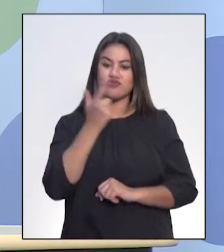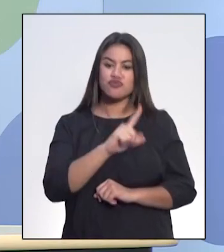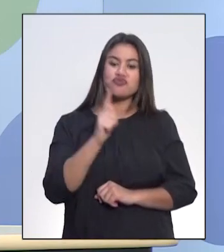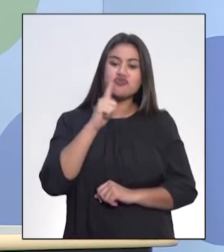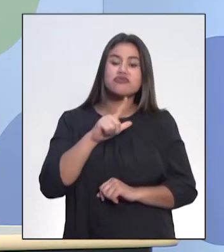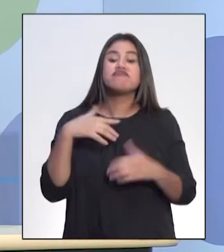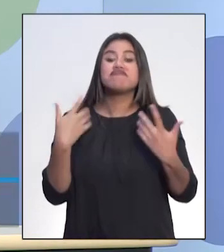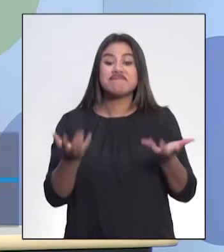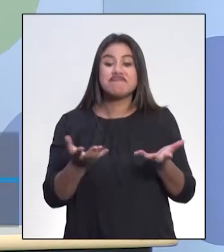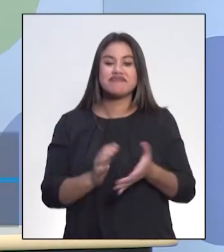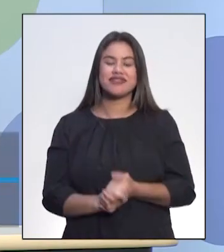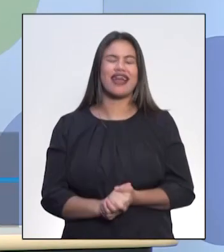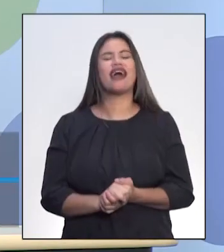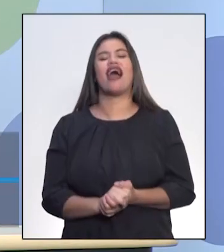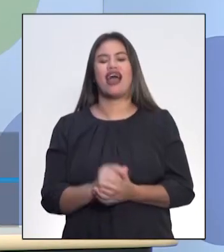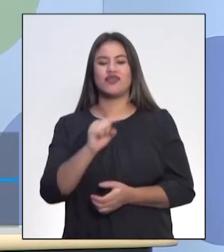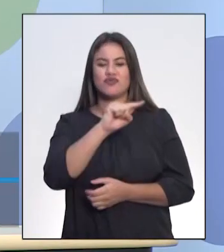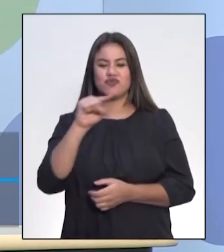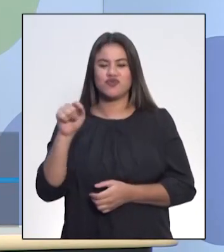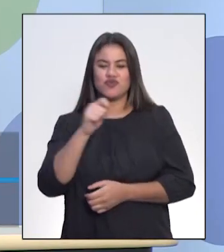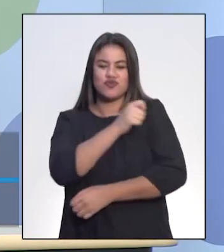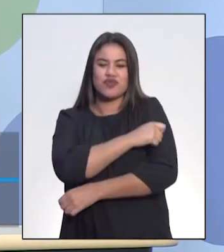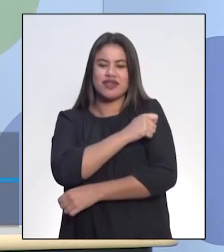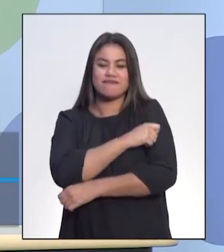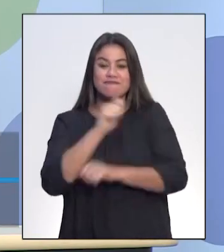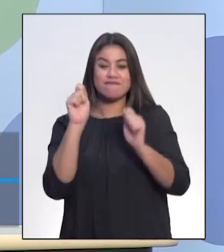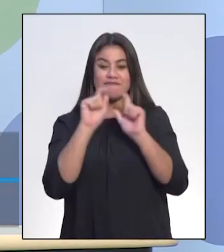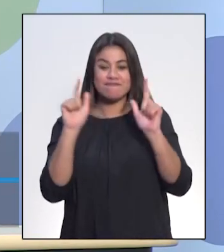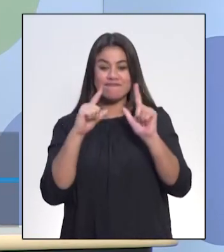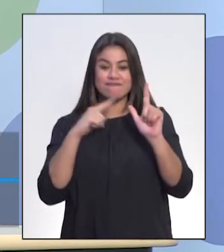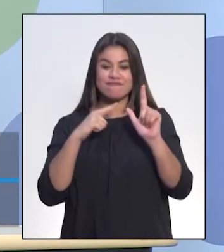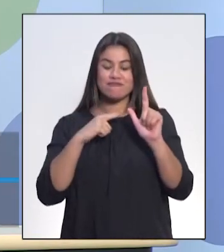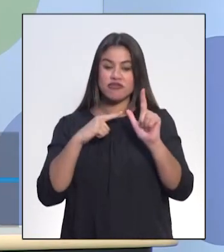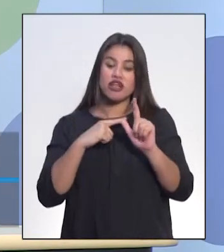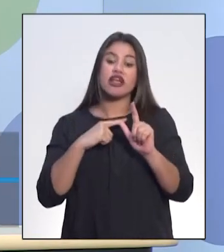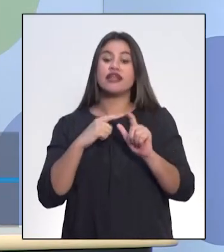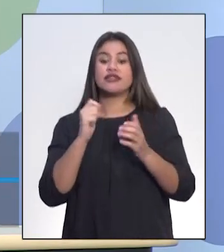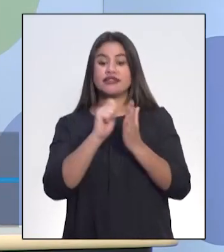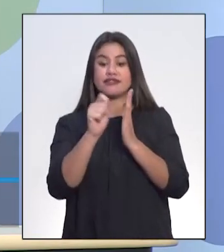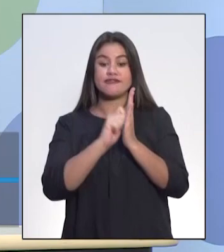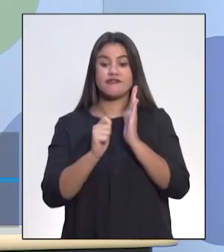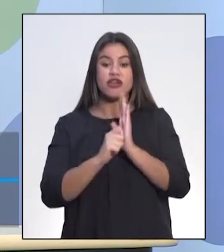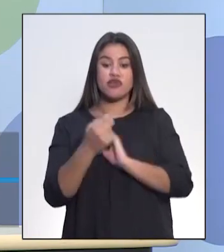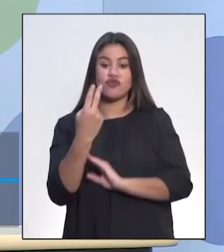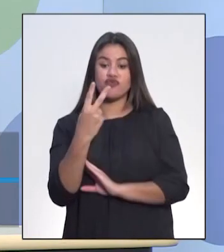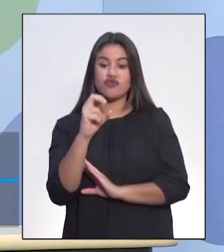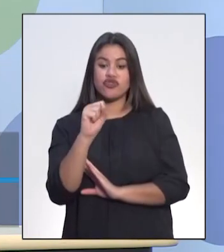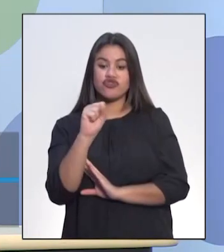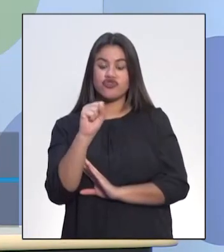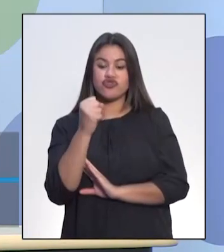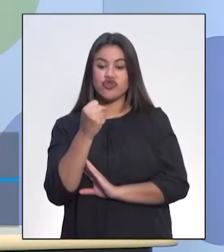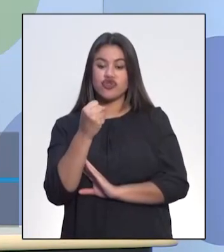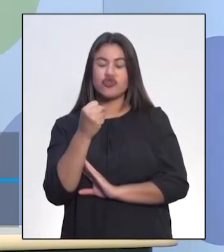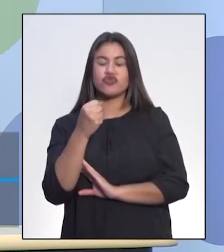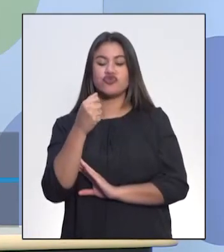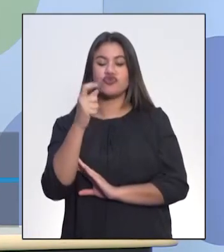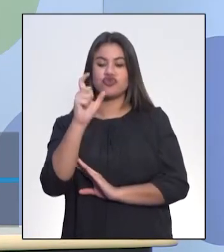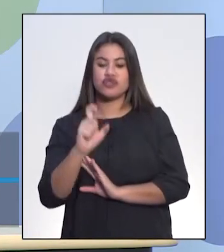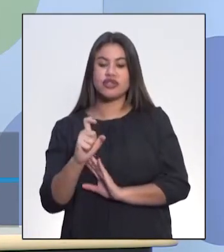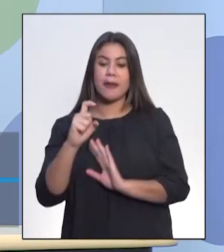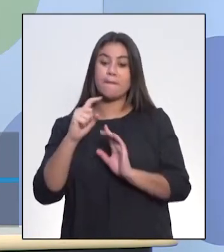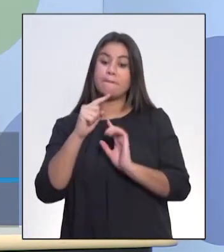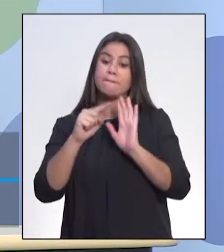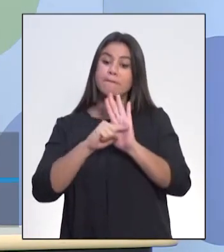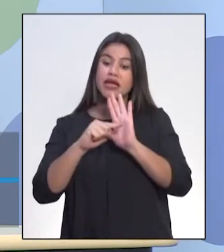Roberta, nossos alunos estão muito antenados. Eles escreveram que a função é 28x menos 2x².